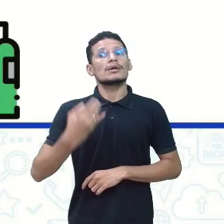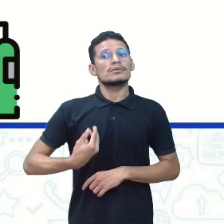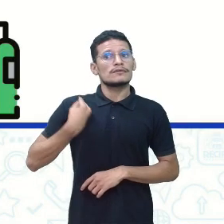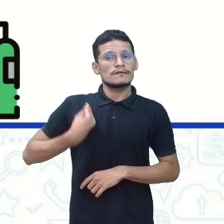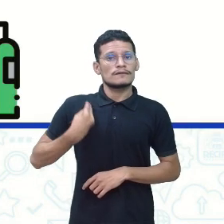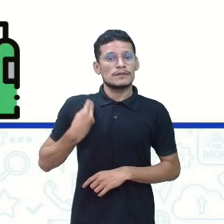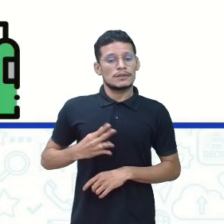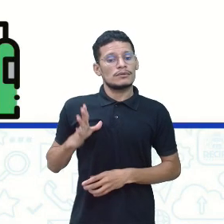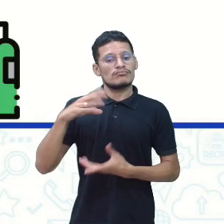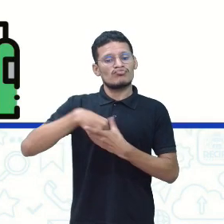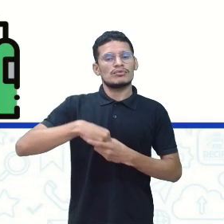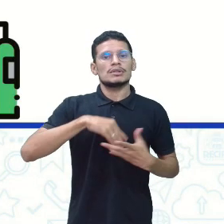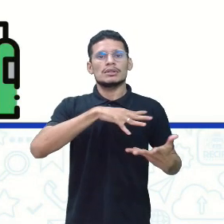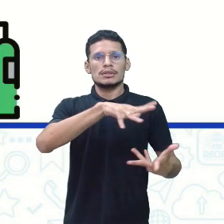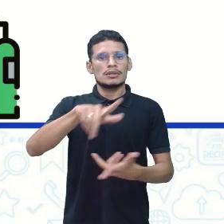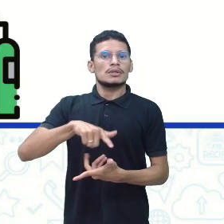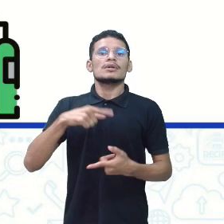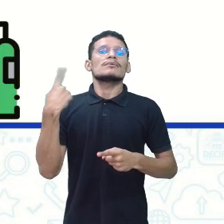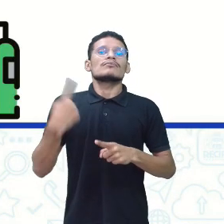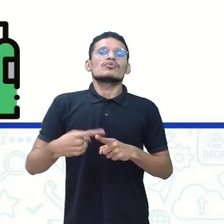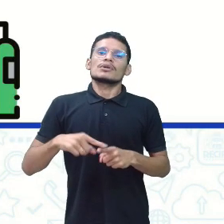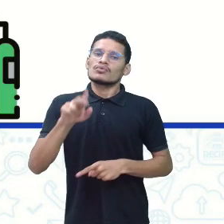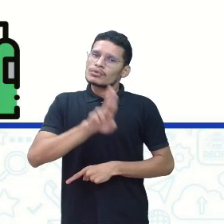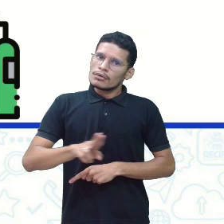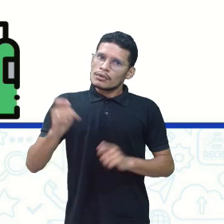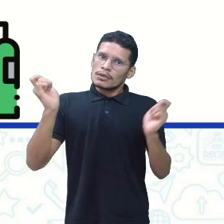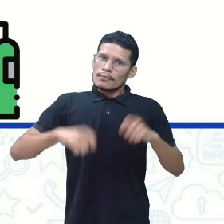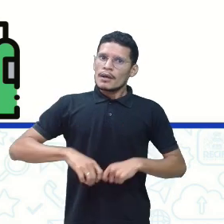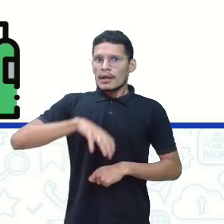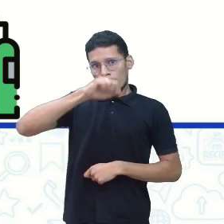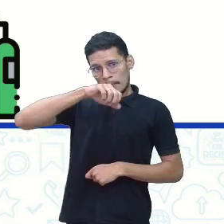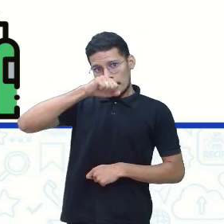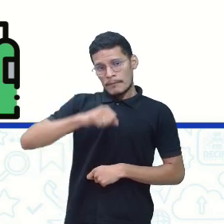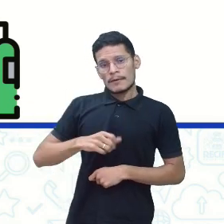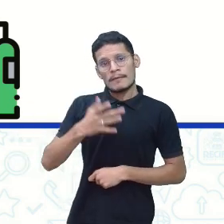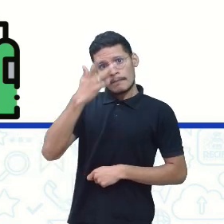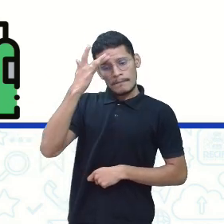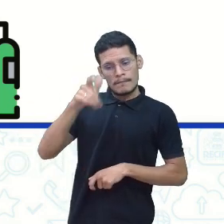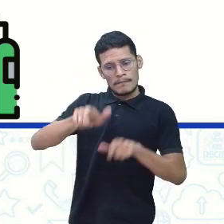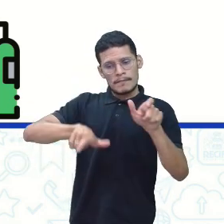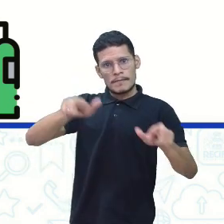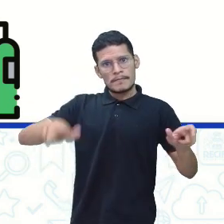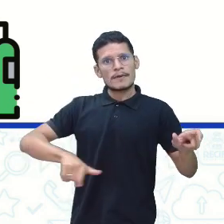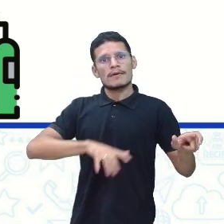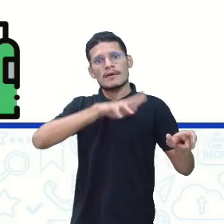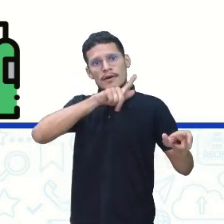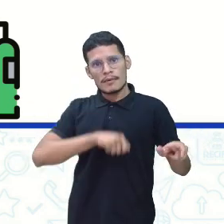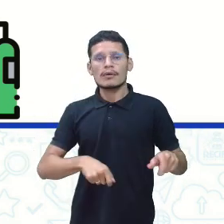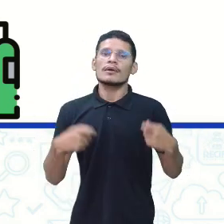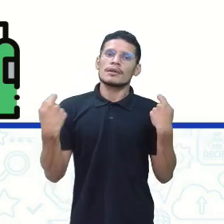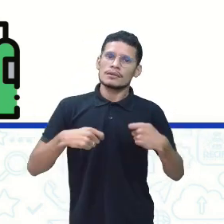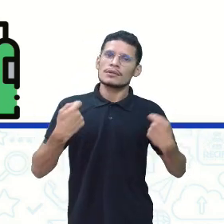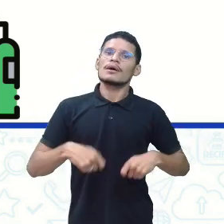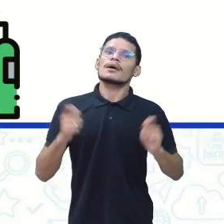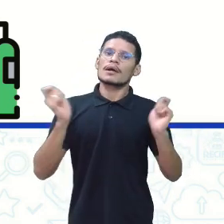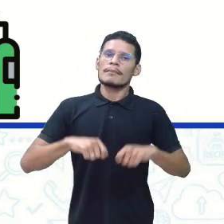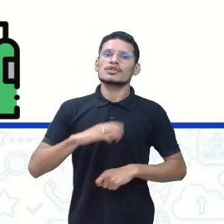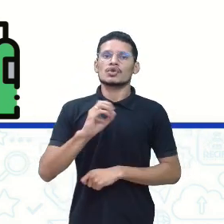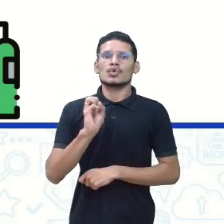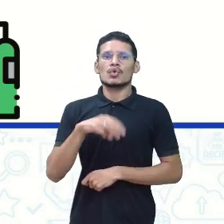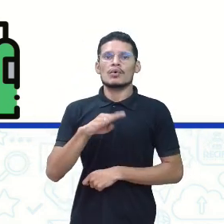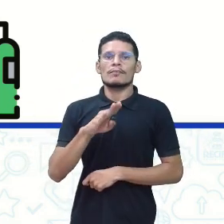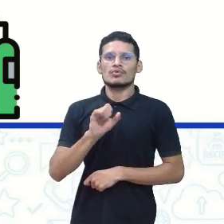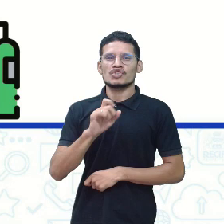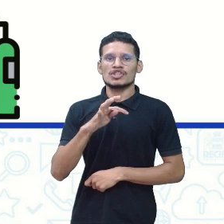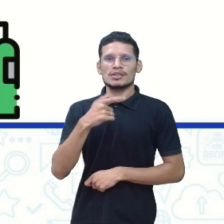no planeta, pois é utilizado na respiração dos seres vivos. E ele é necessário para que ocorra a combustão. Na aula